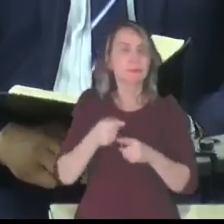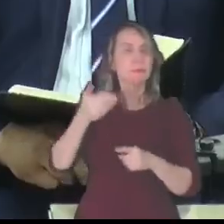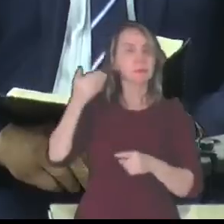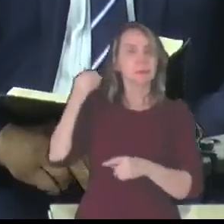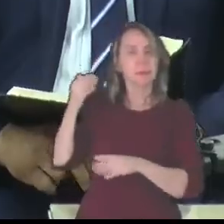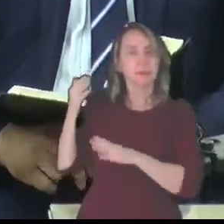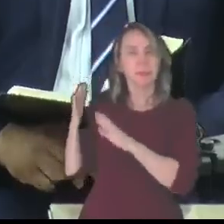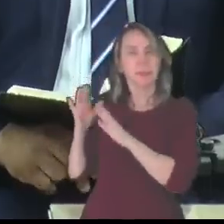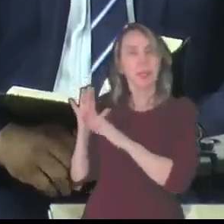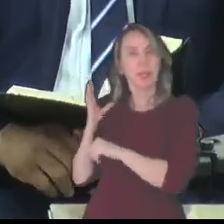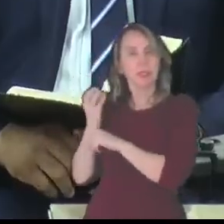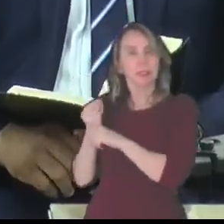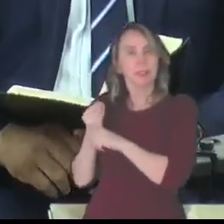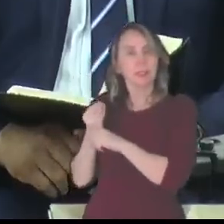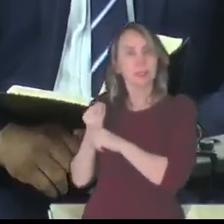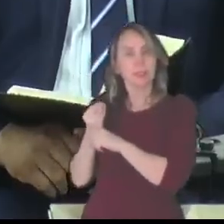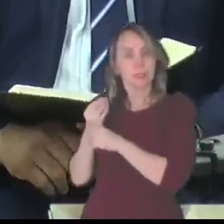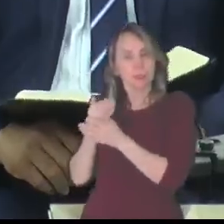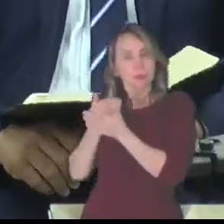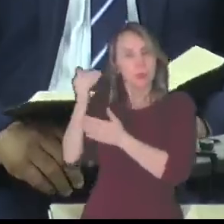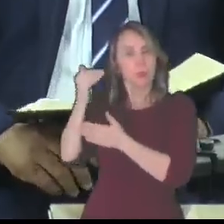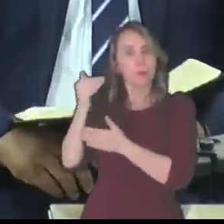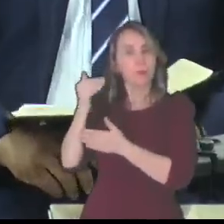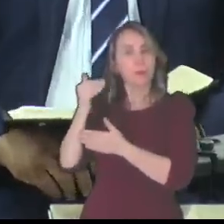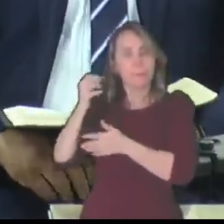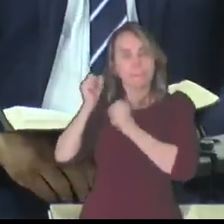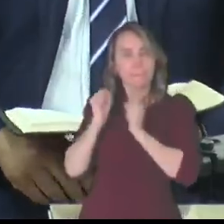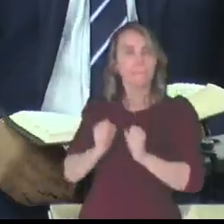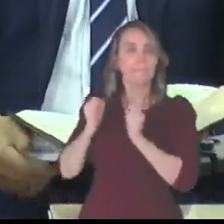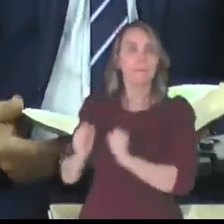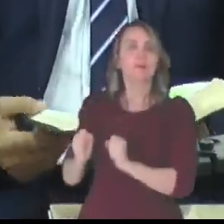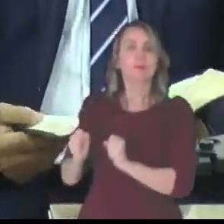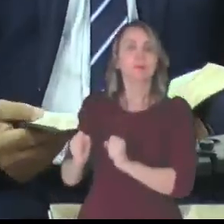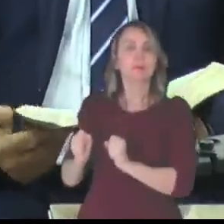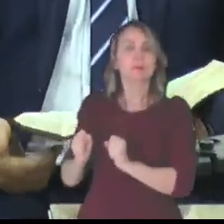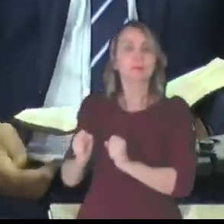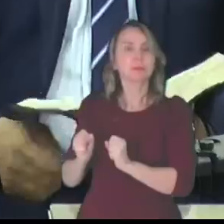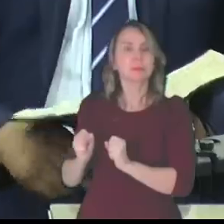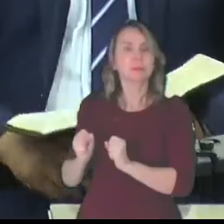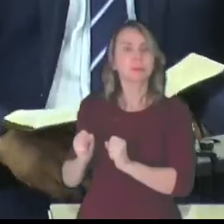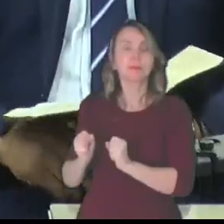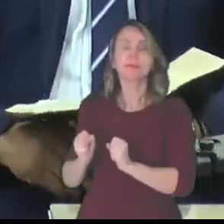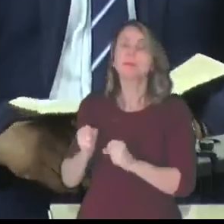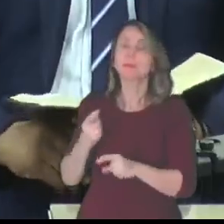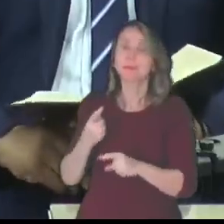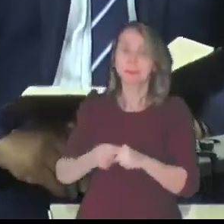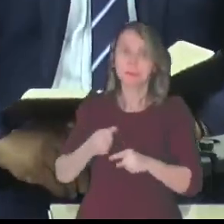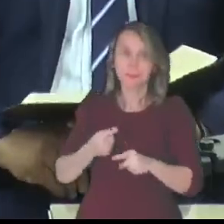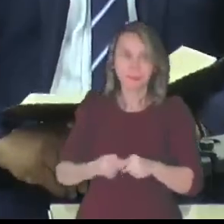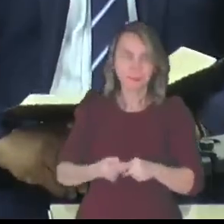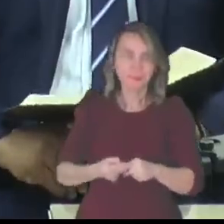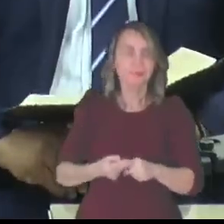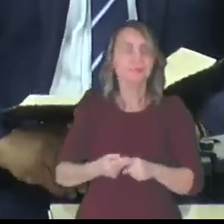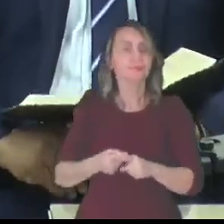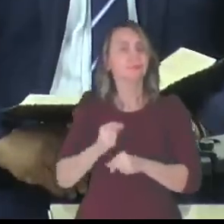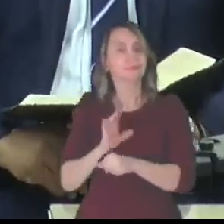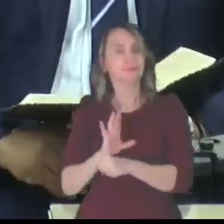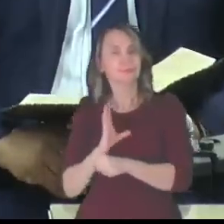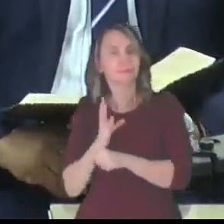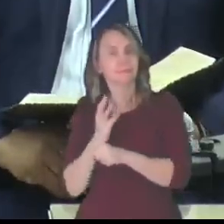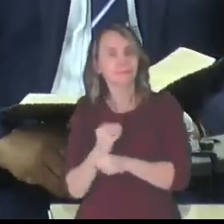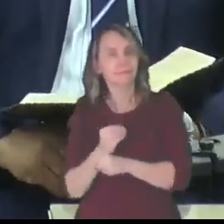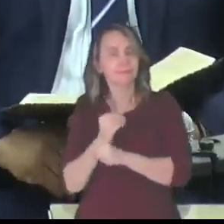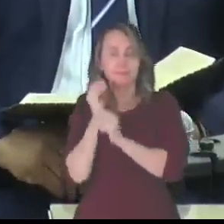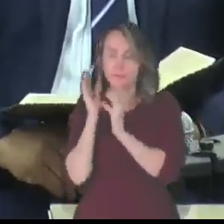me ajudem porque era que a igreja é primitiva era tão poderosa porque a igreja vivia no Monte